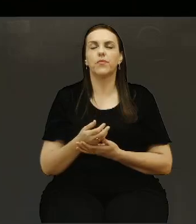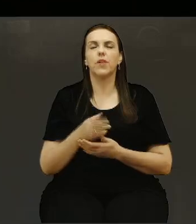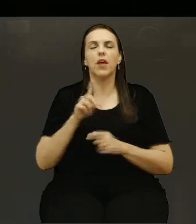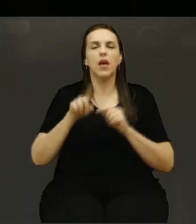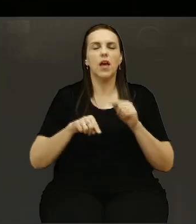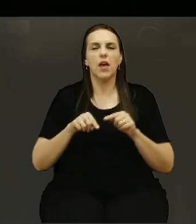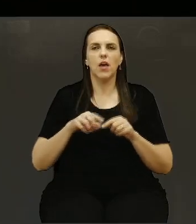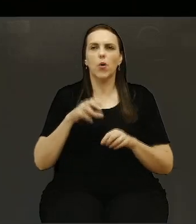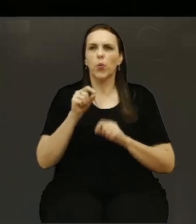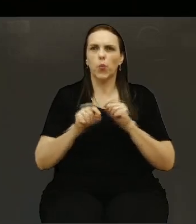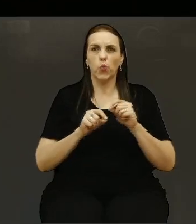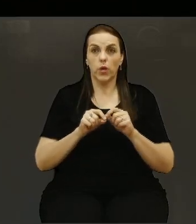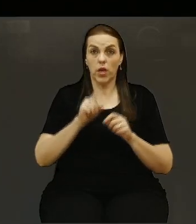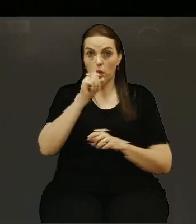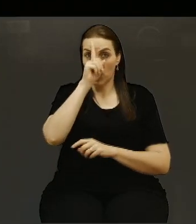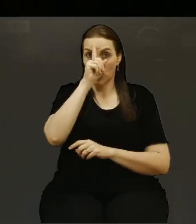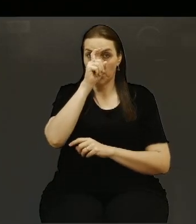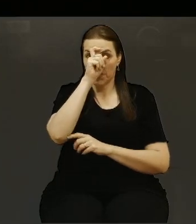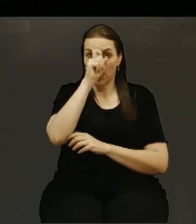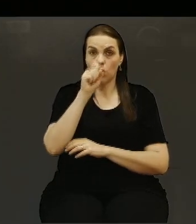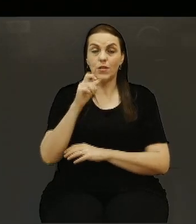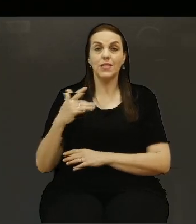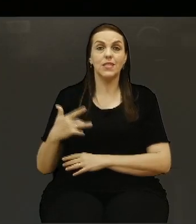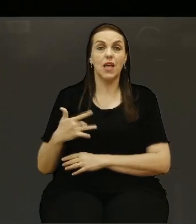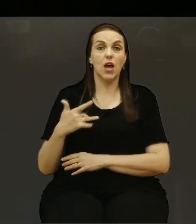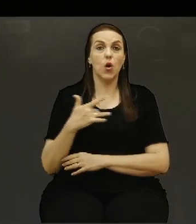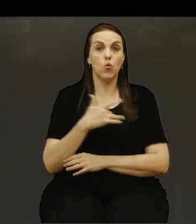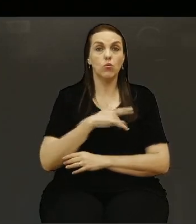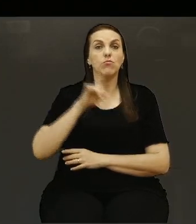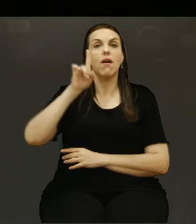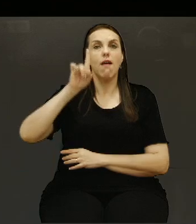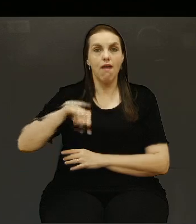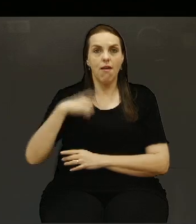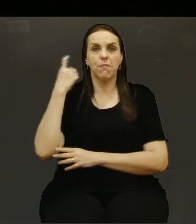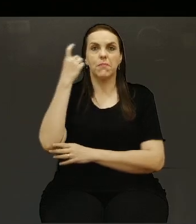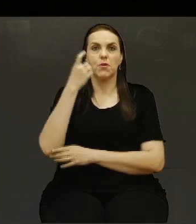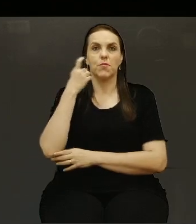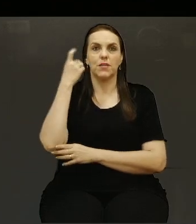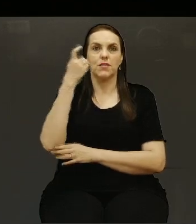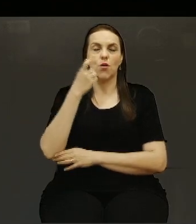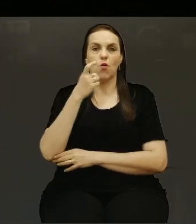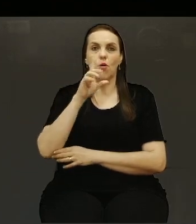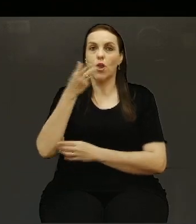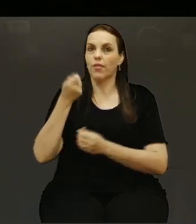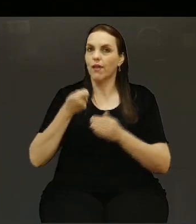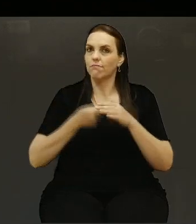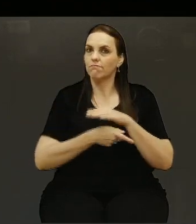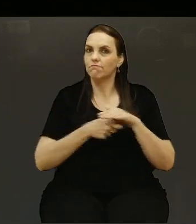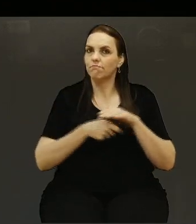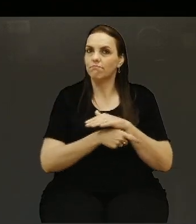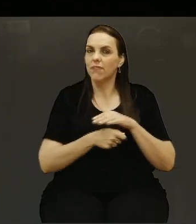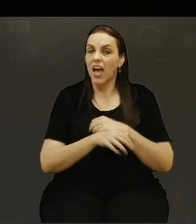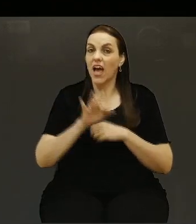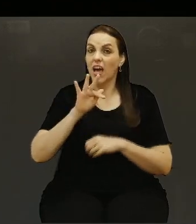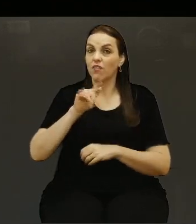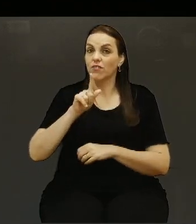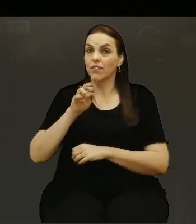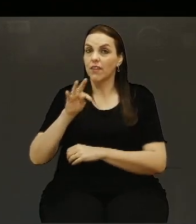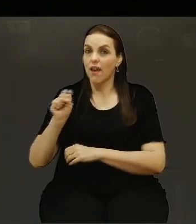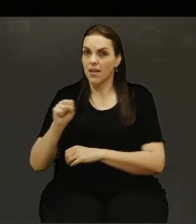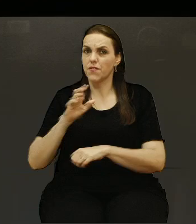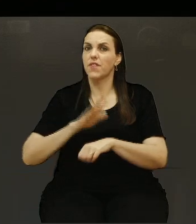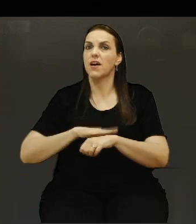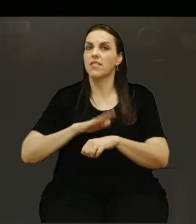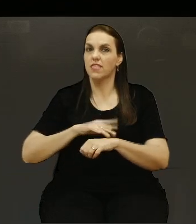funcionários do Hospital Saúde é uma situação preocupante. Eles não têm o FGTS recolhido faz um tempo significativo, não